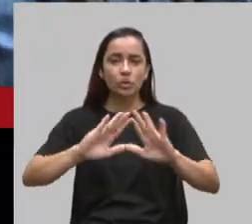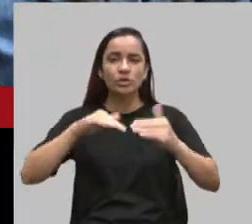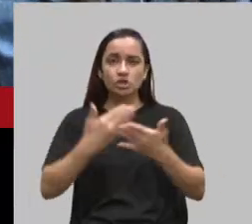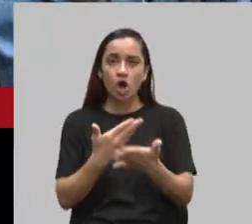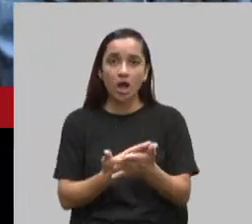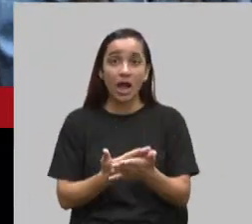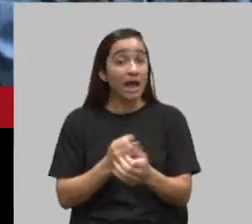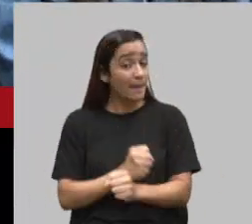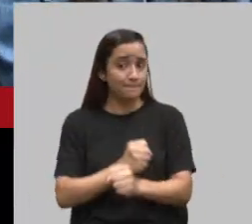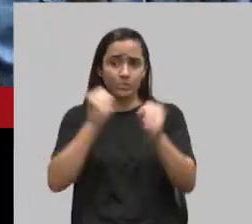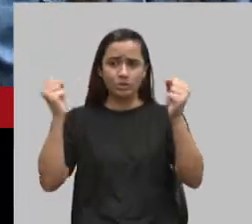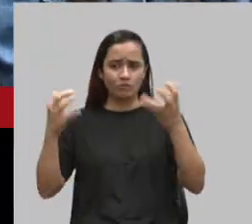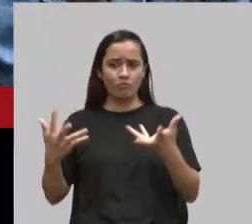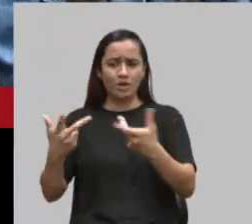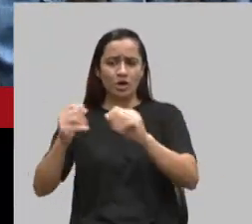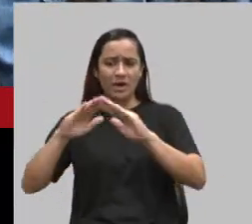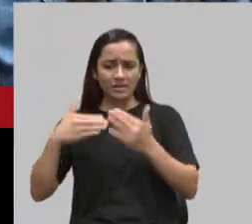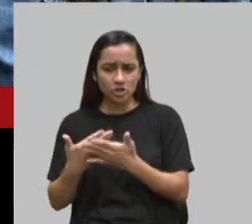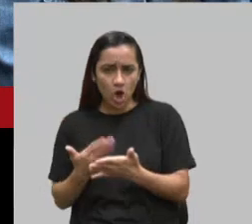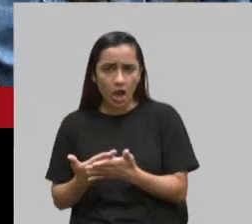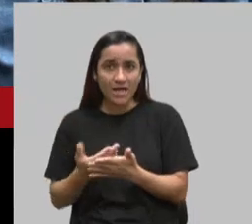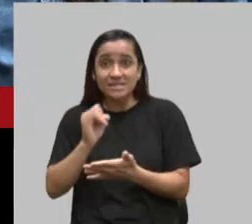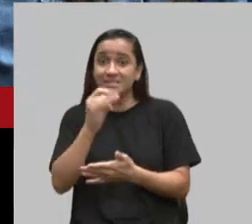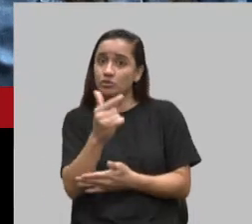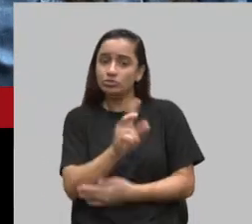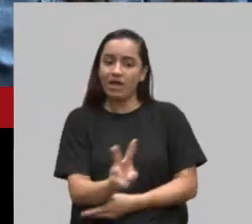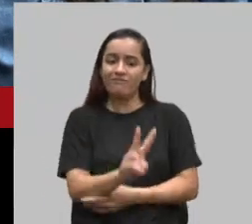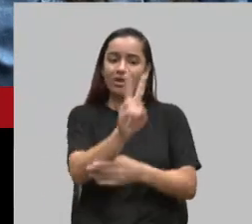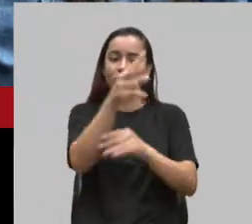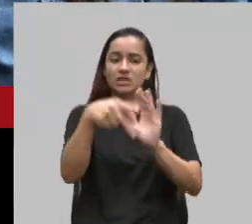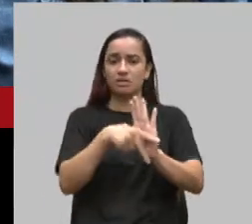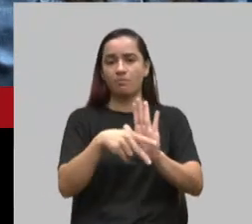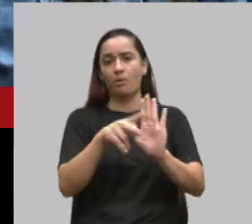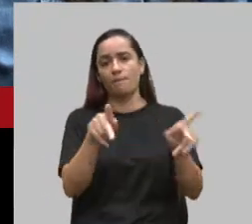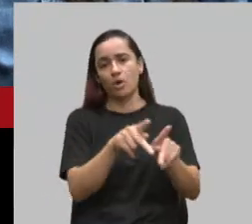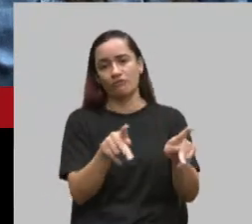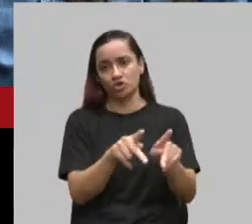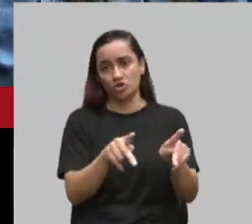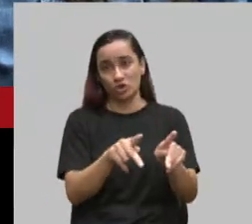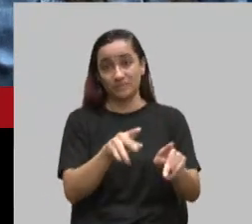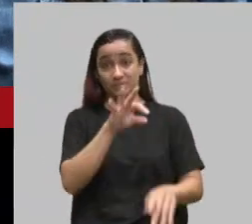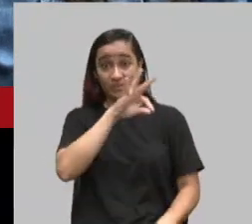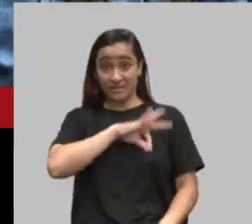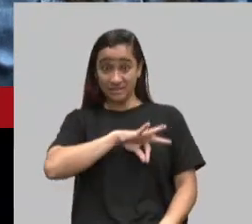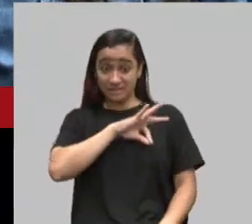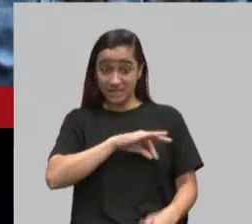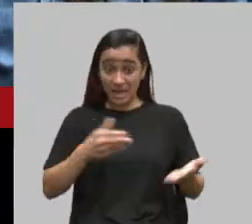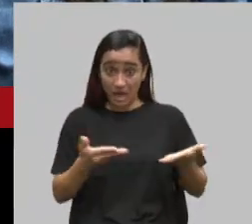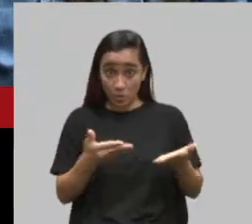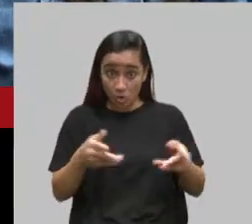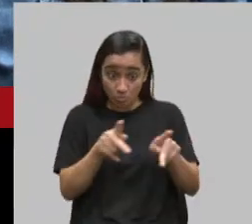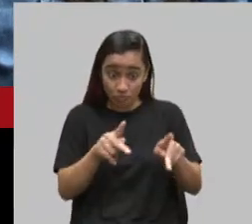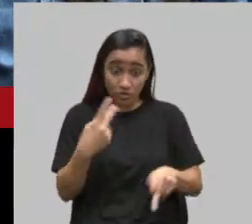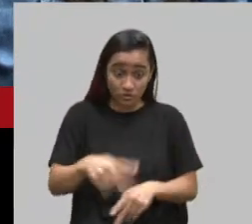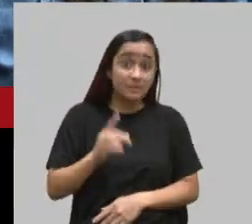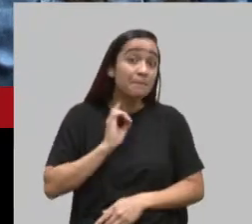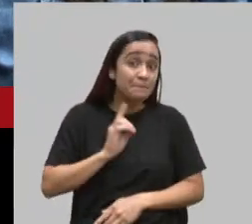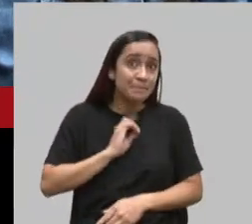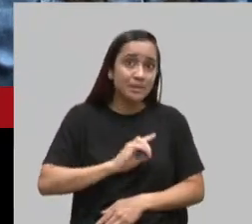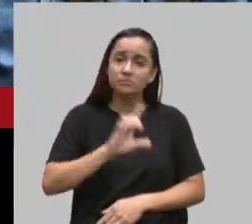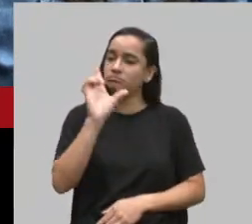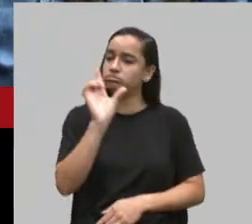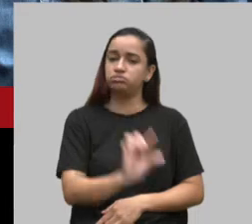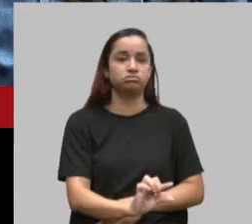escolar sem ter a valorização dos nossos professores o salário dos professores de Minas Gerais são um dos mais baixos do